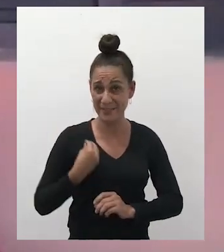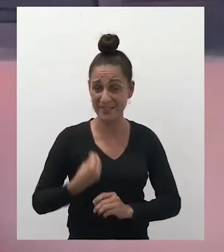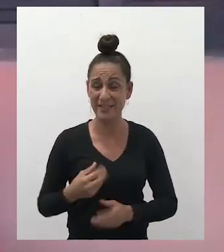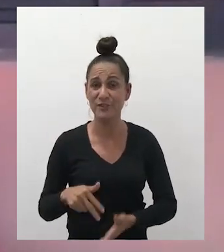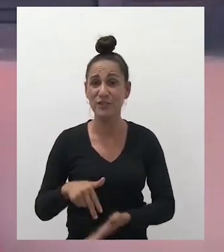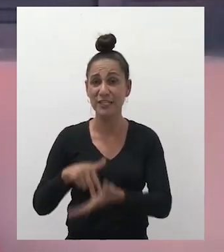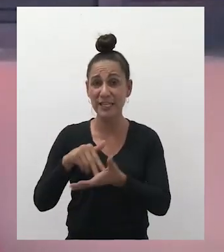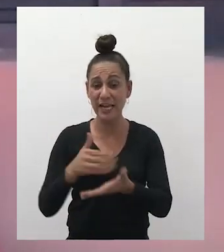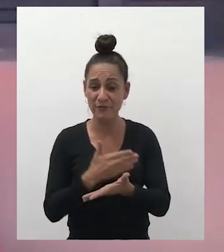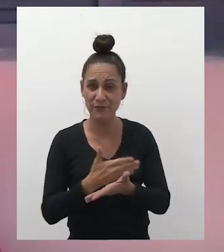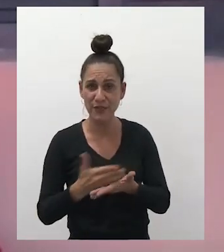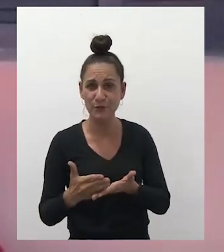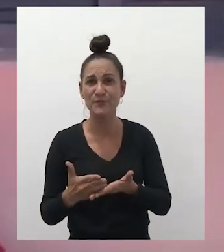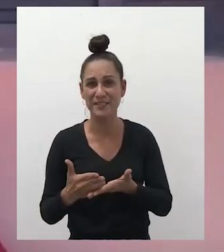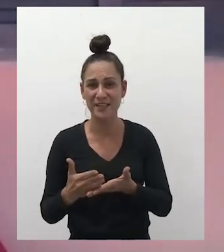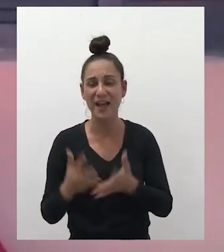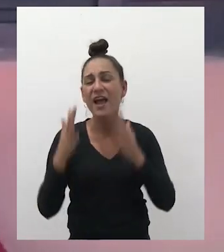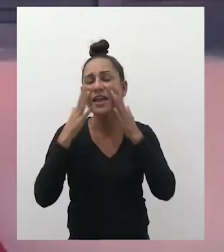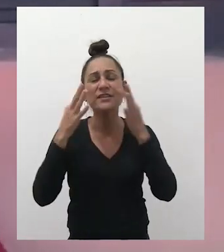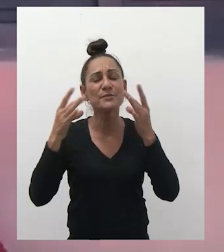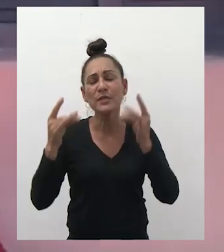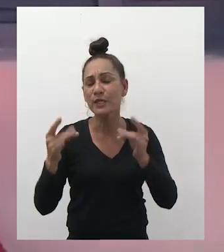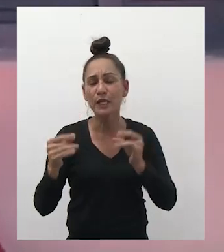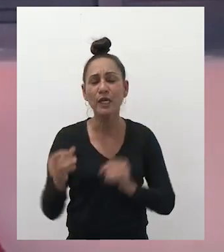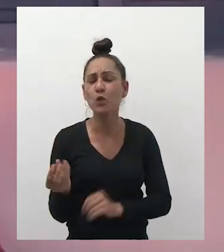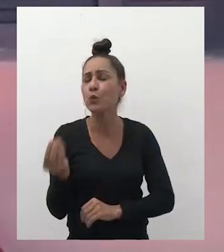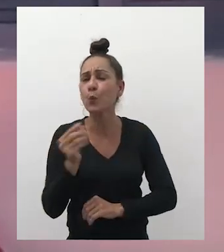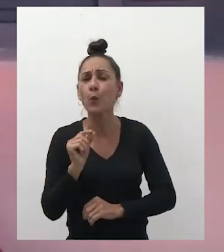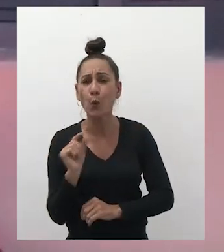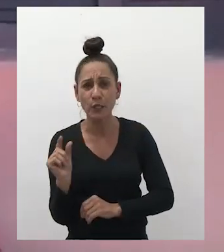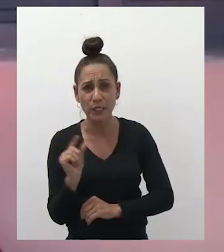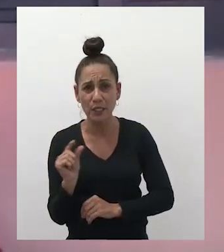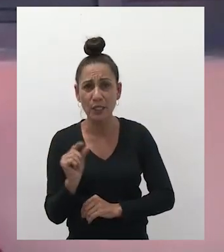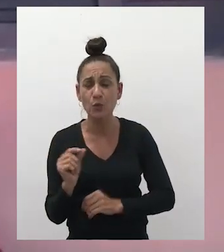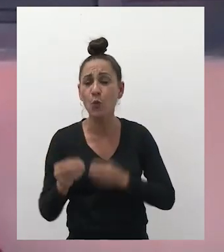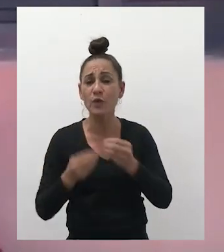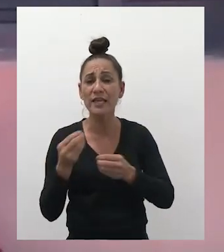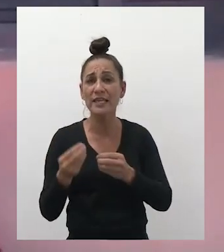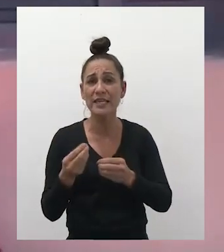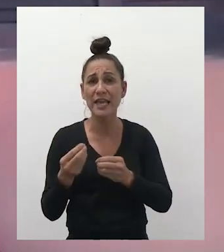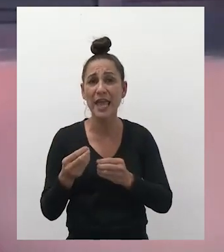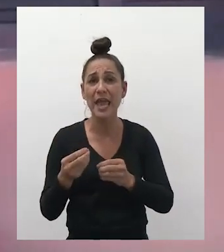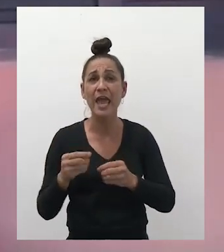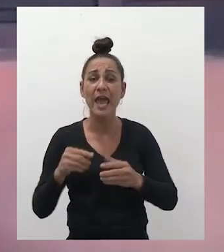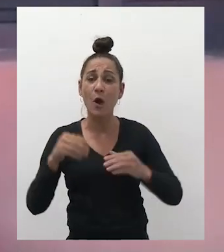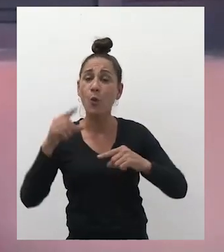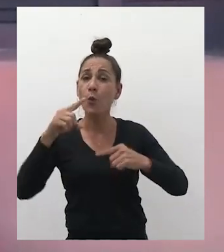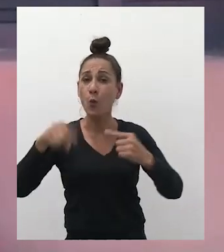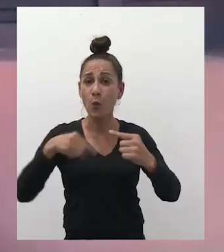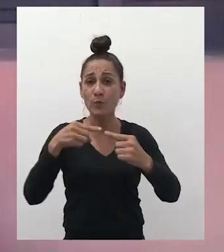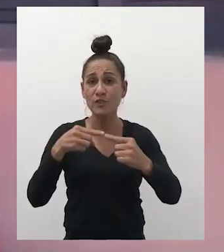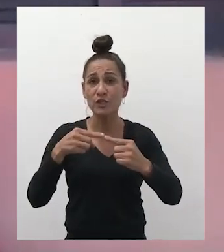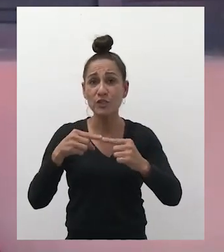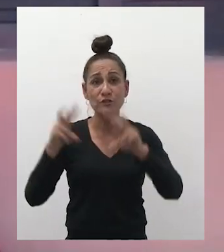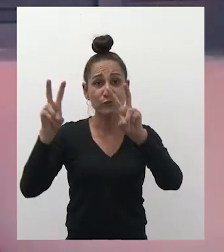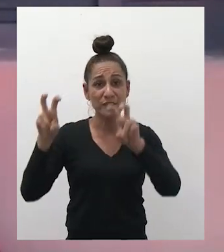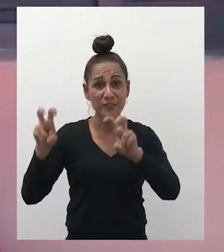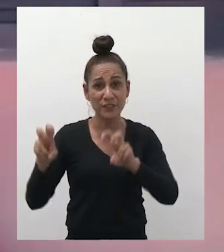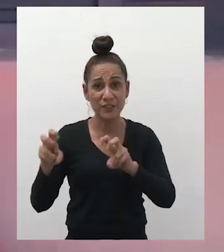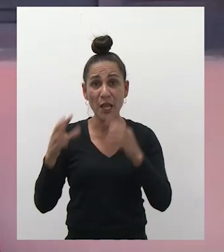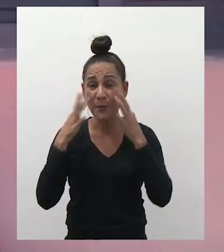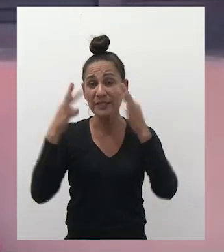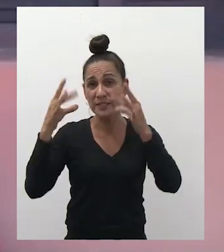nossa série, né, explicando um pouco do que se tratam esses objetivos, do que tratam esses objetivos,